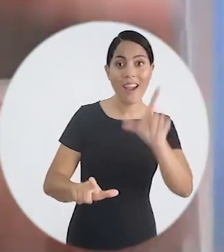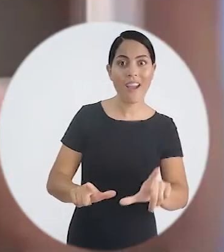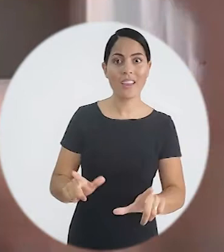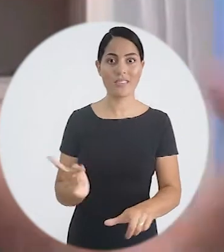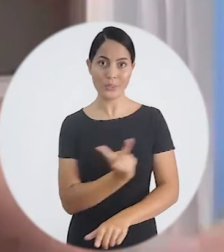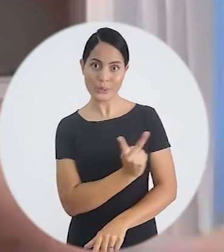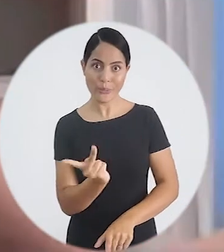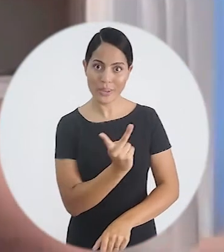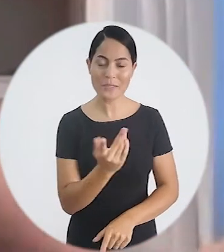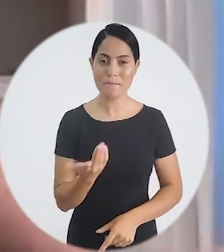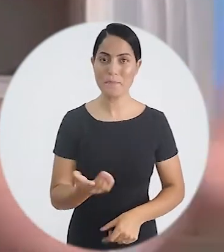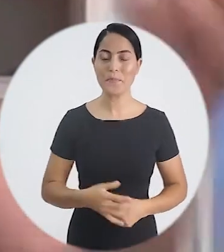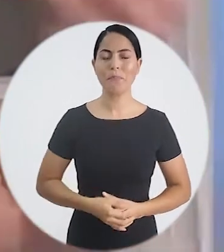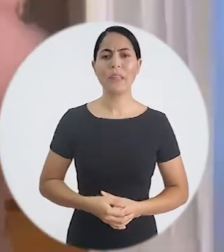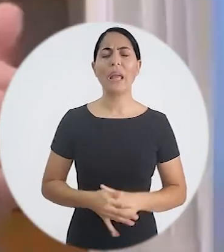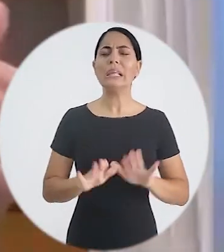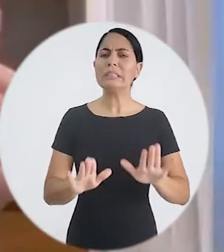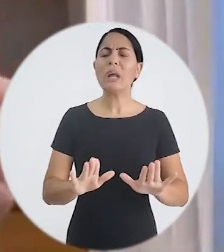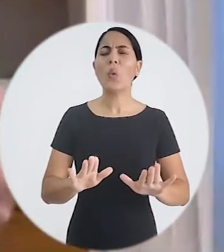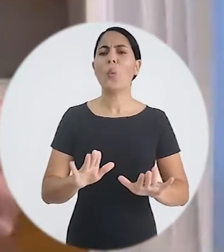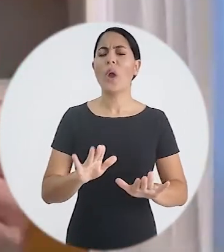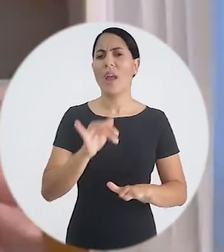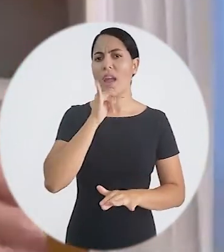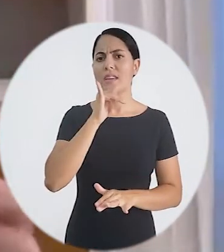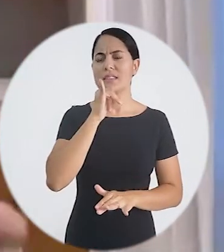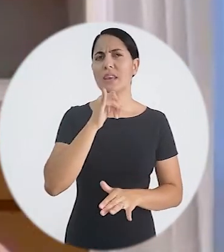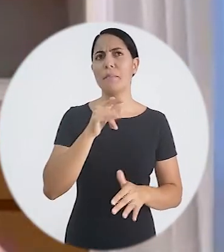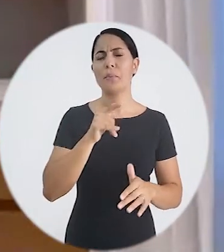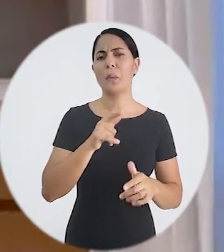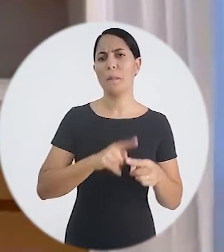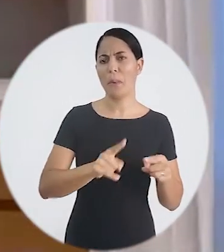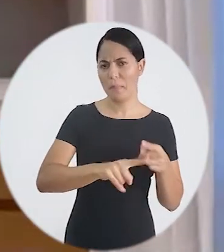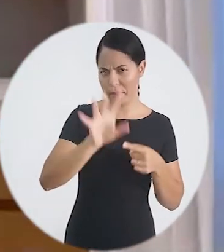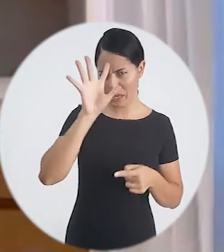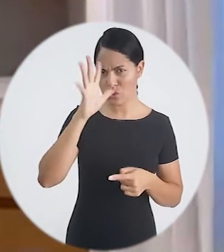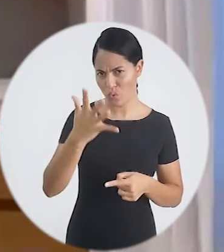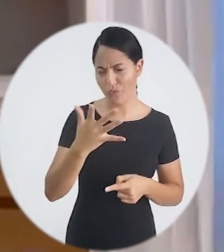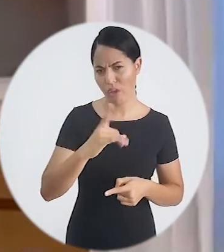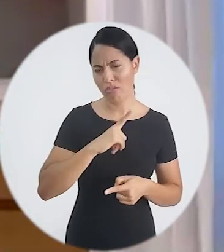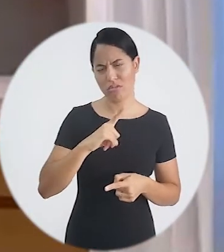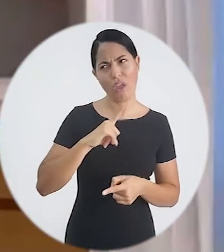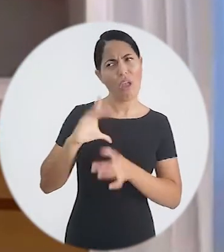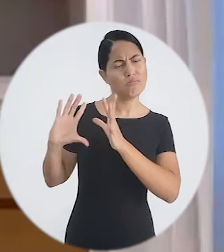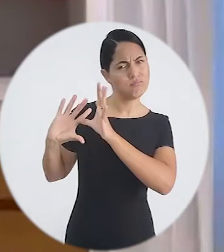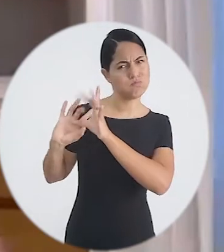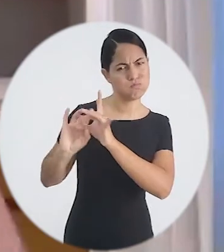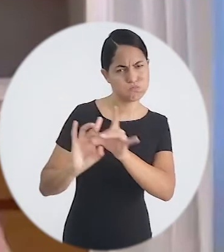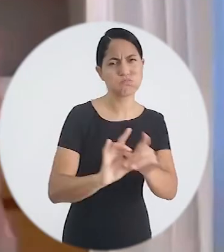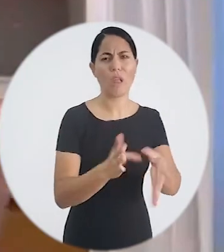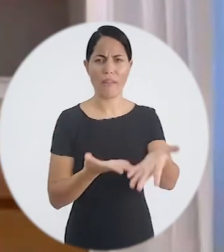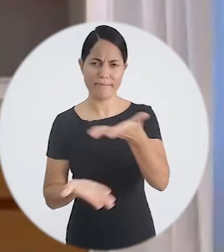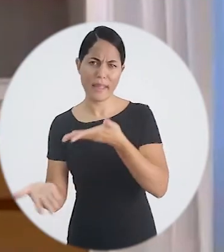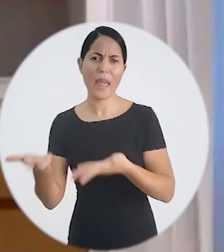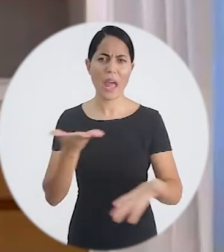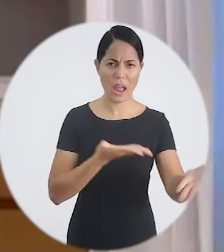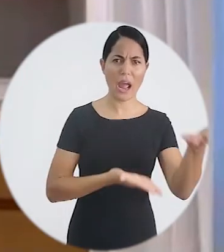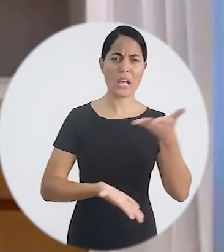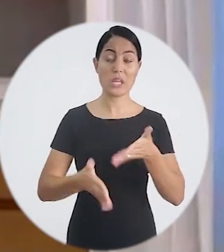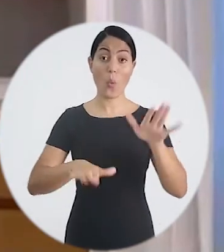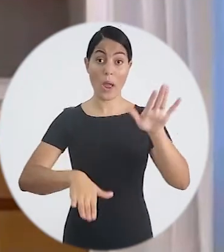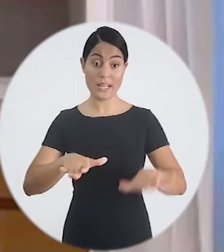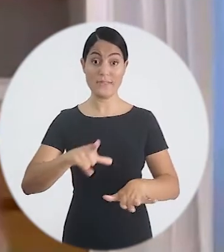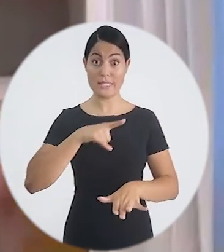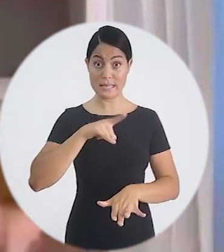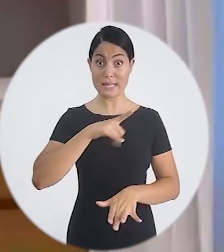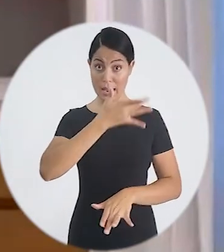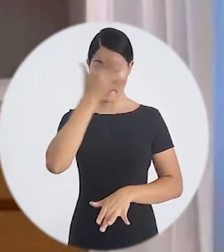seja ganha-ganha. E, obviamente, que soluções que são concebidas, né, num contexto de